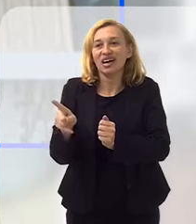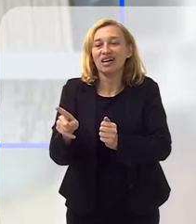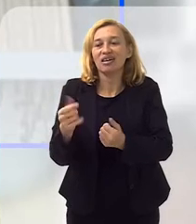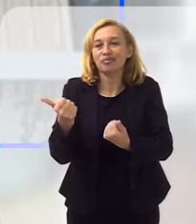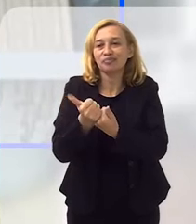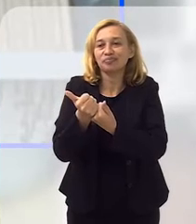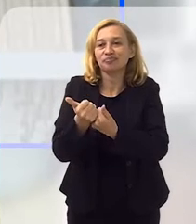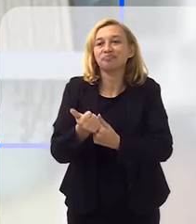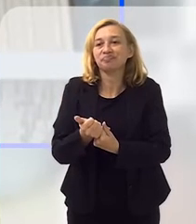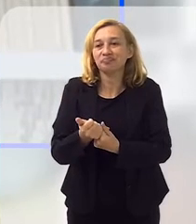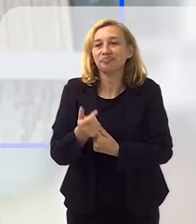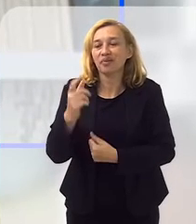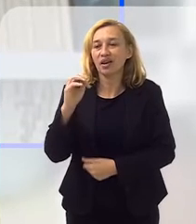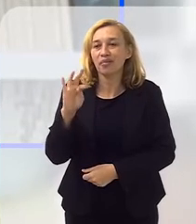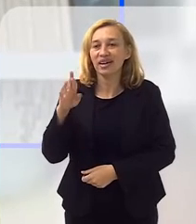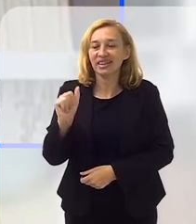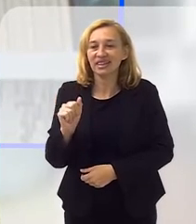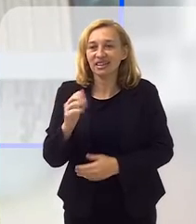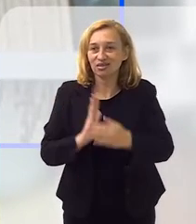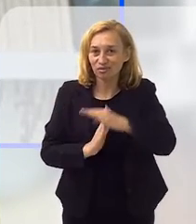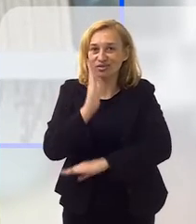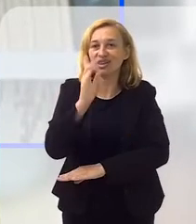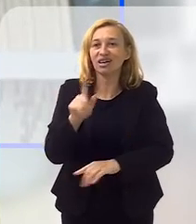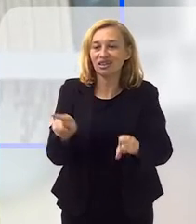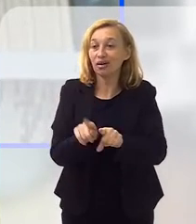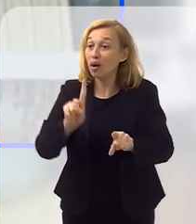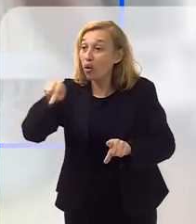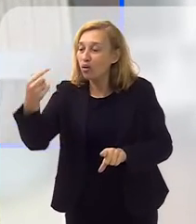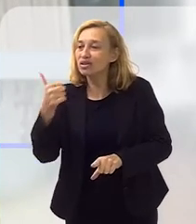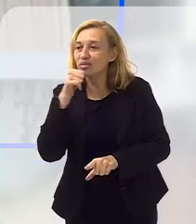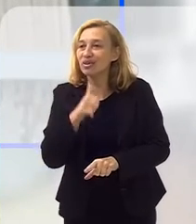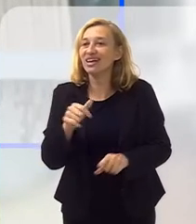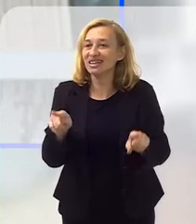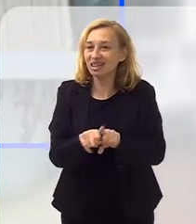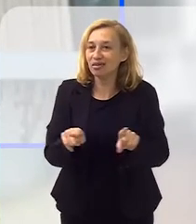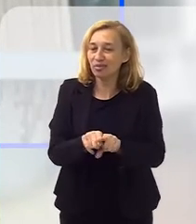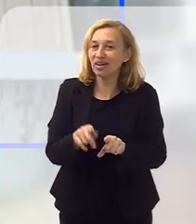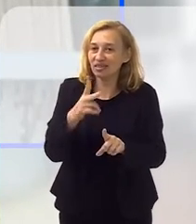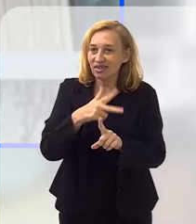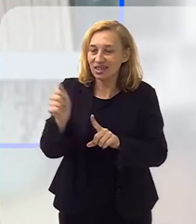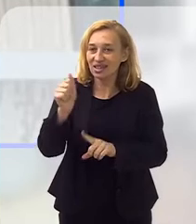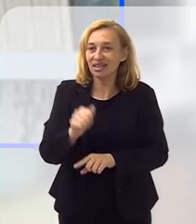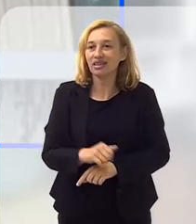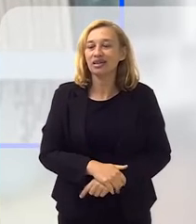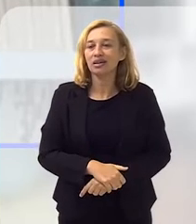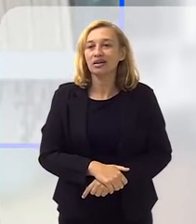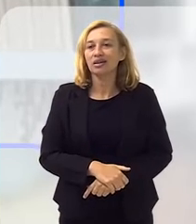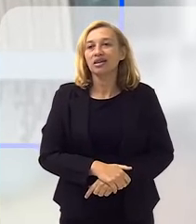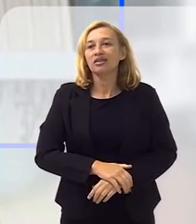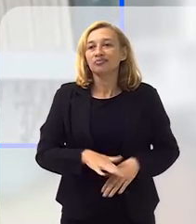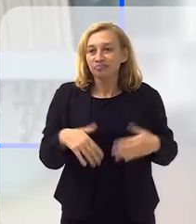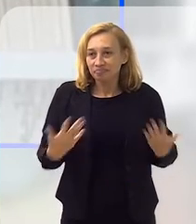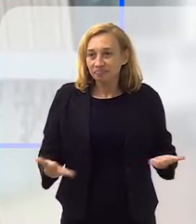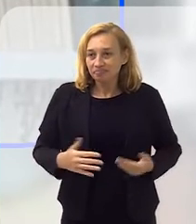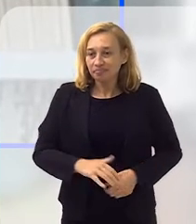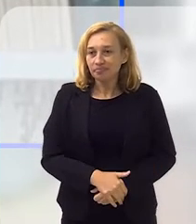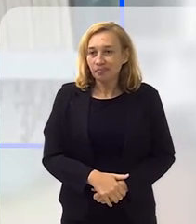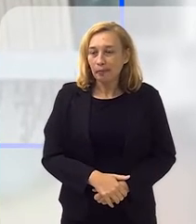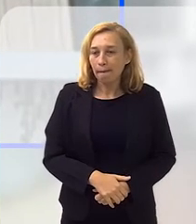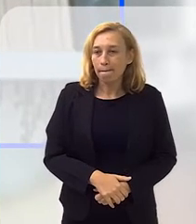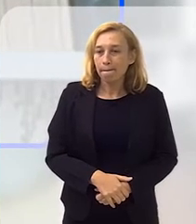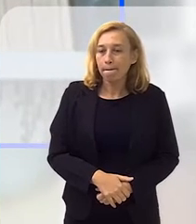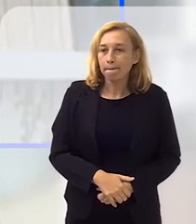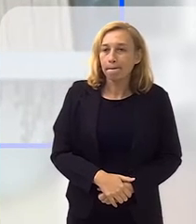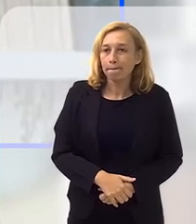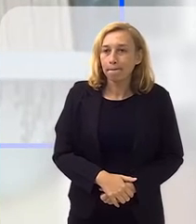colaborando para a Bethânia quebrar uma barreira também, para outra mulher quebrar uma barreira. Então,